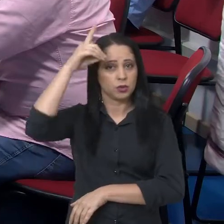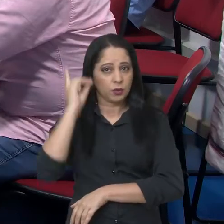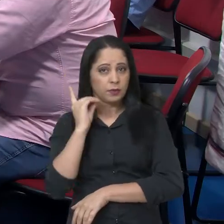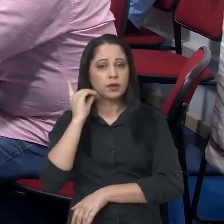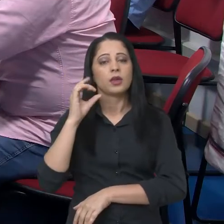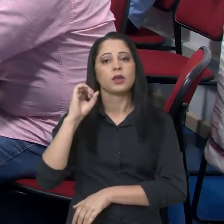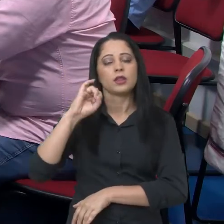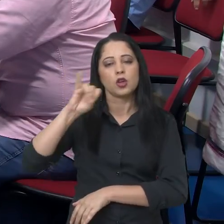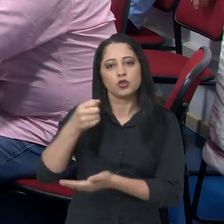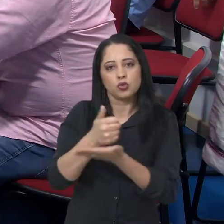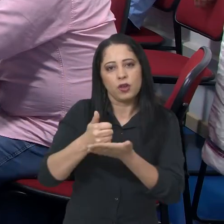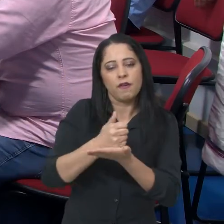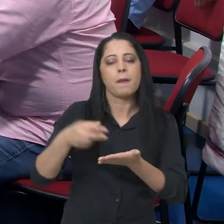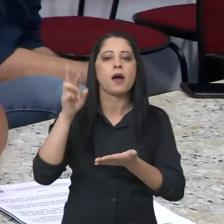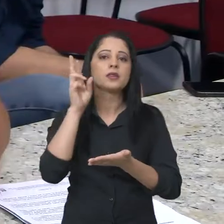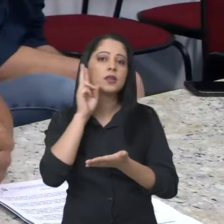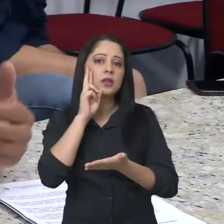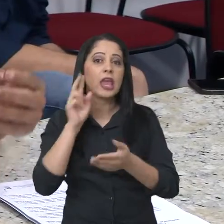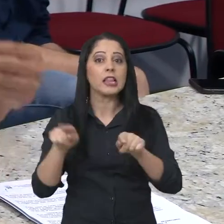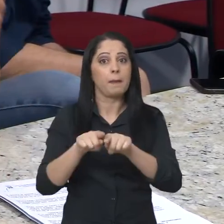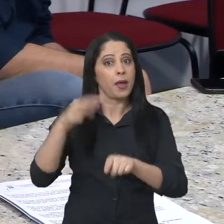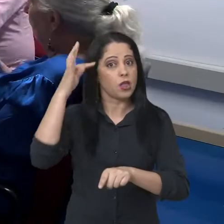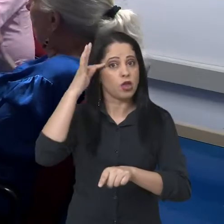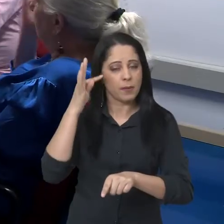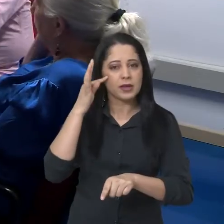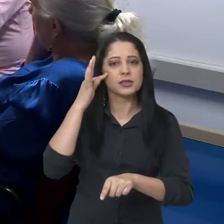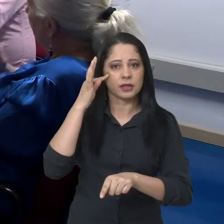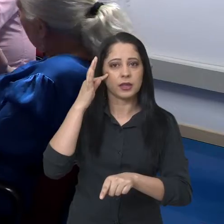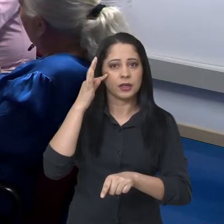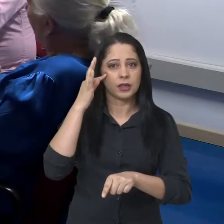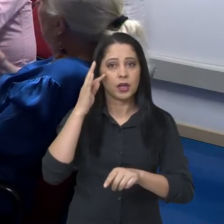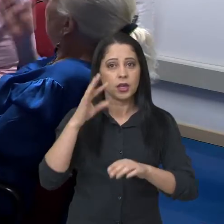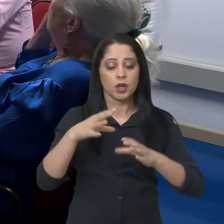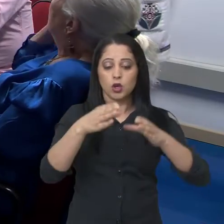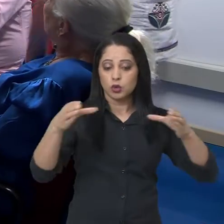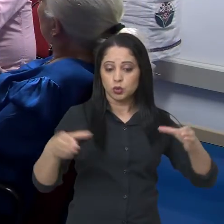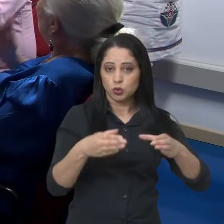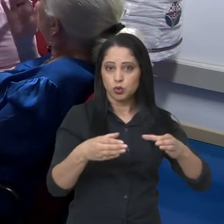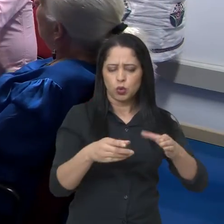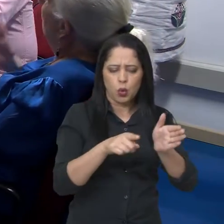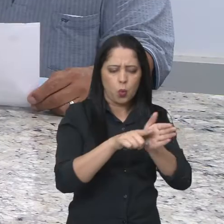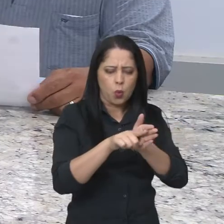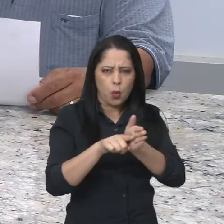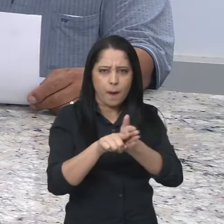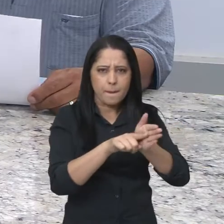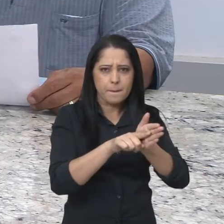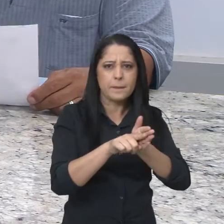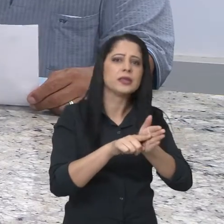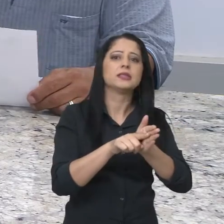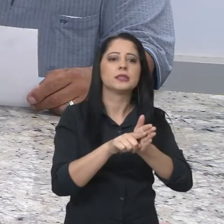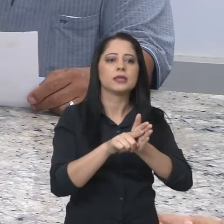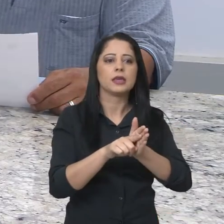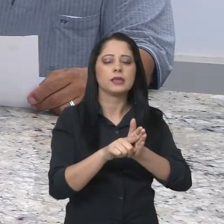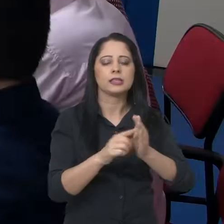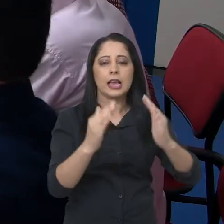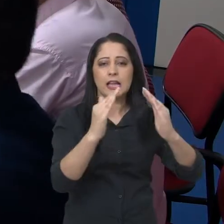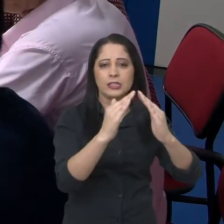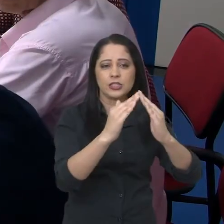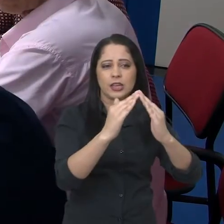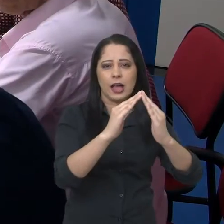irrita Júnior da farmácia Renato Santiago e Tomás Henrique integrantes da comissão especial de estudo sobre regularização fundiária